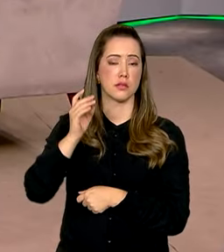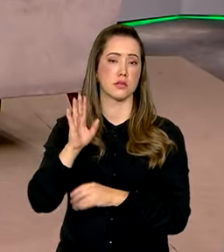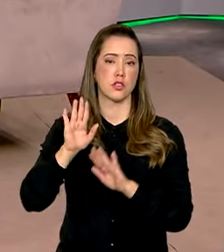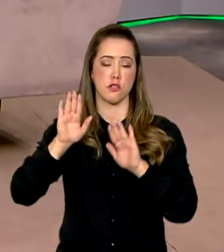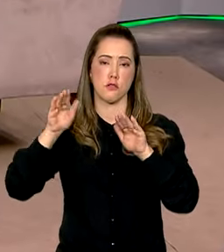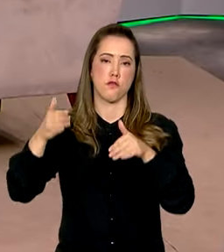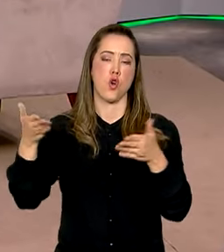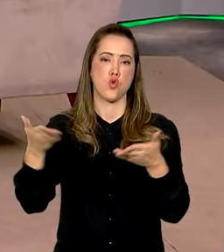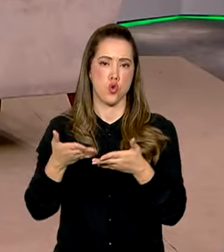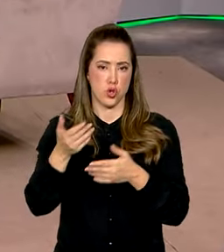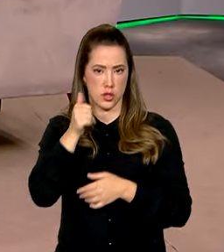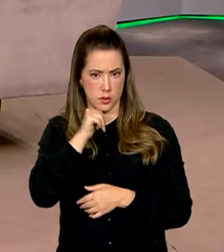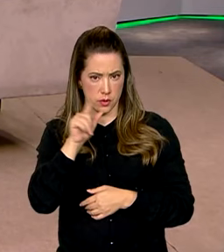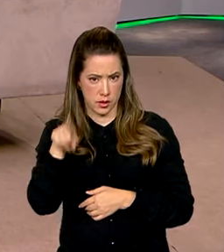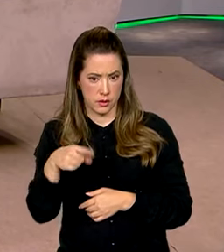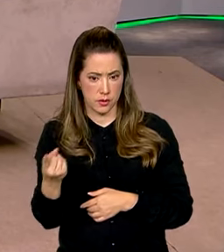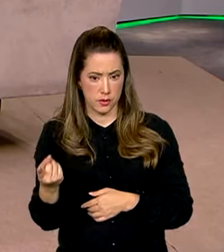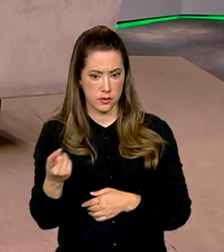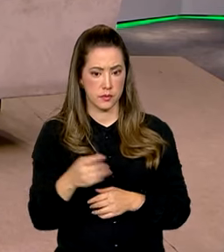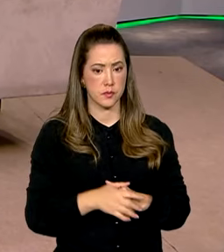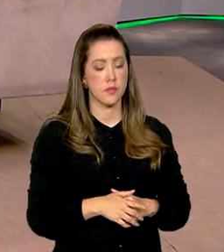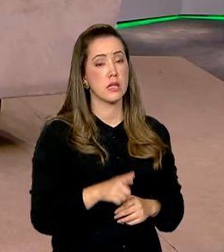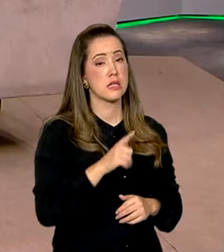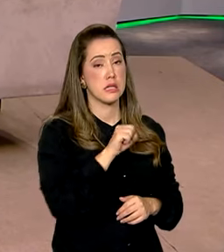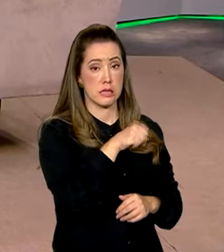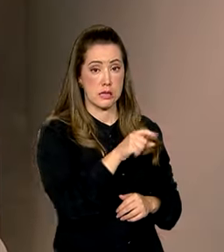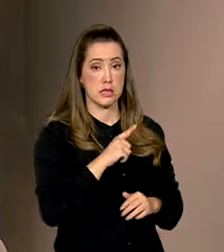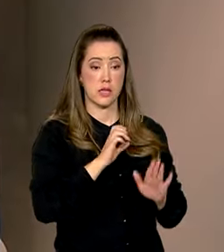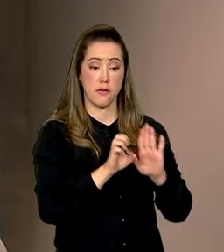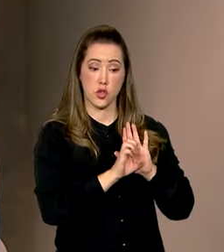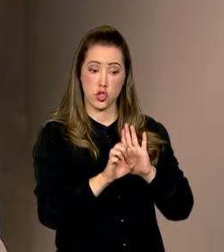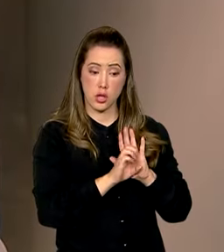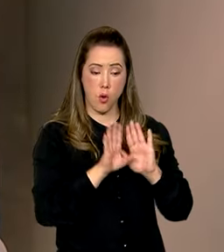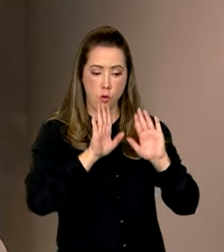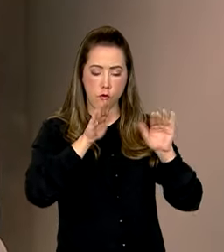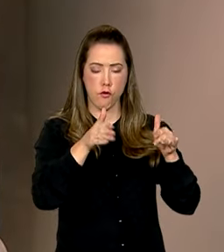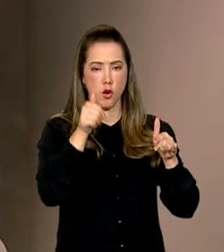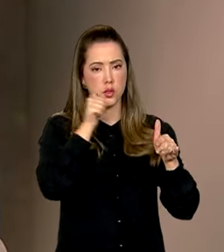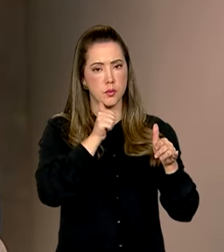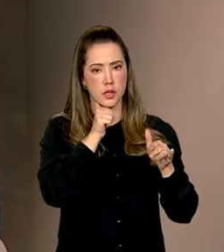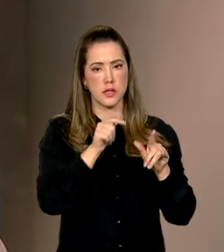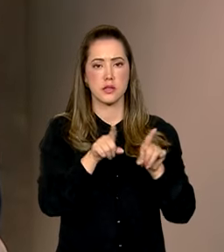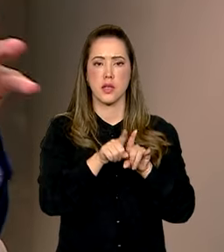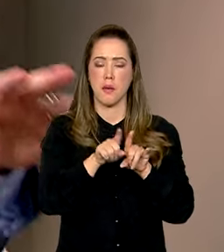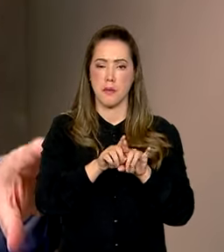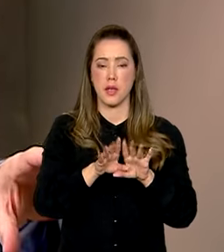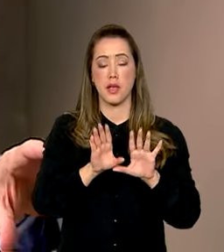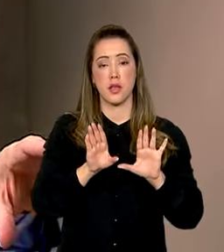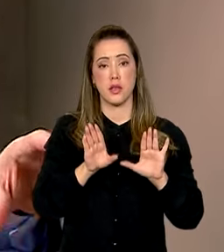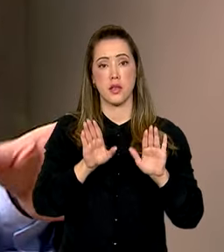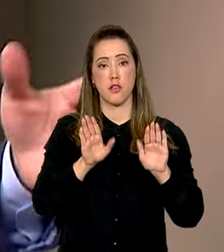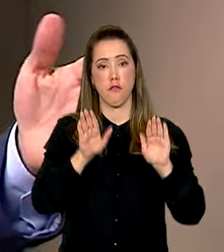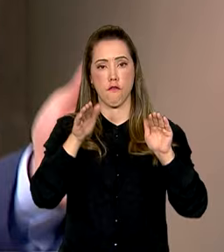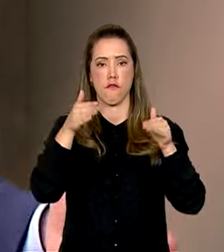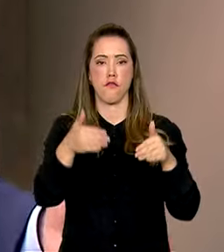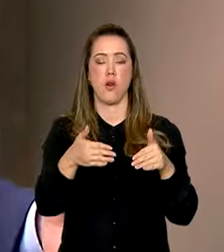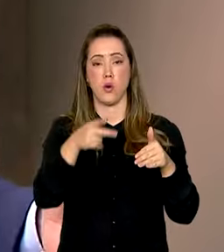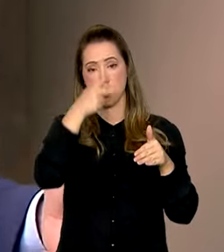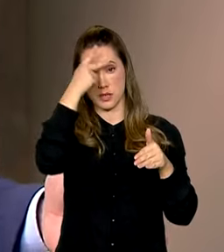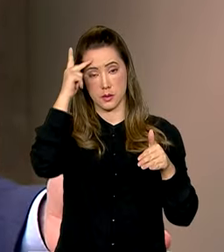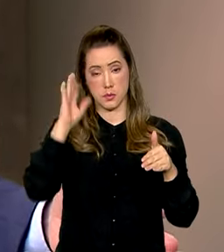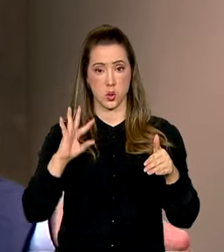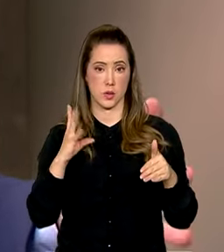nas mulheres. Teve um edital focado para as mulheres e também um edital focado para as pessoas trans,